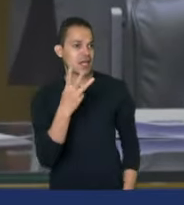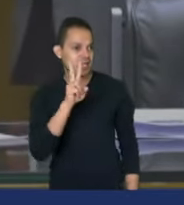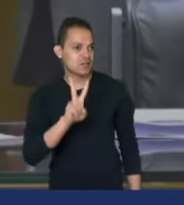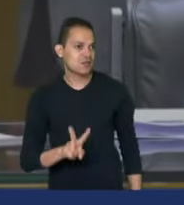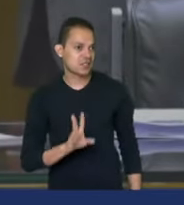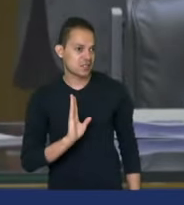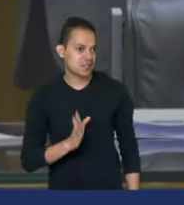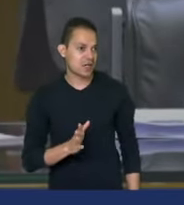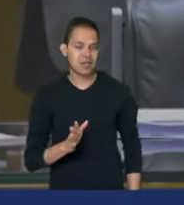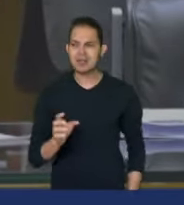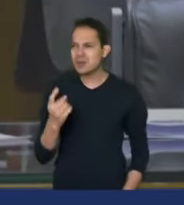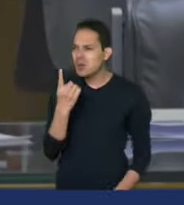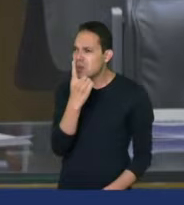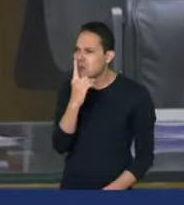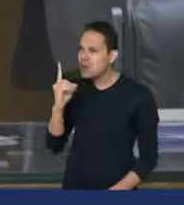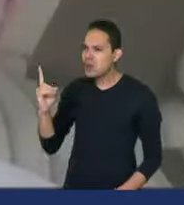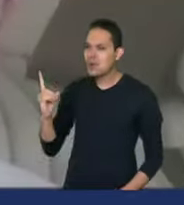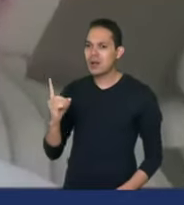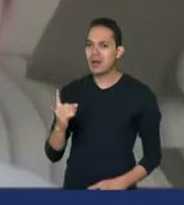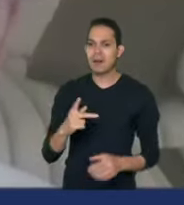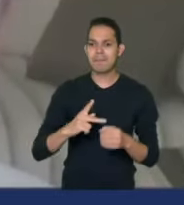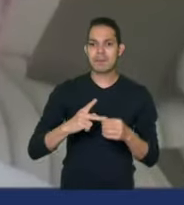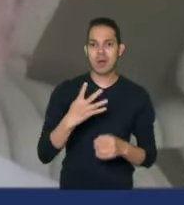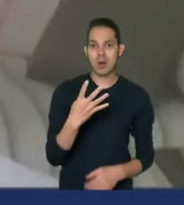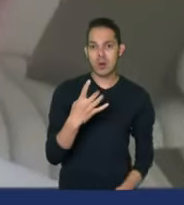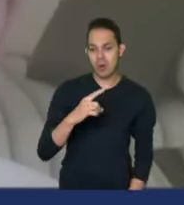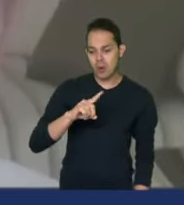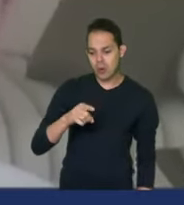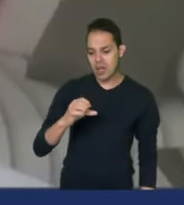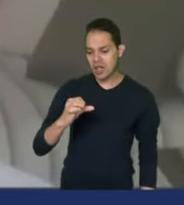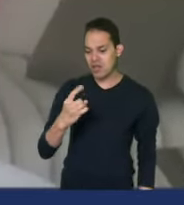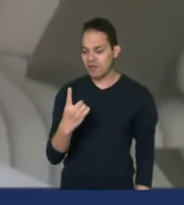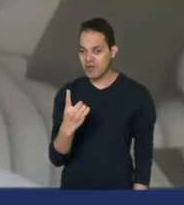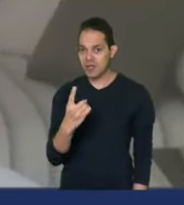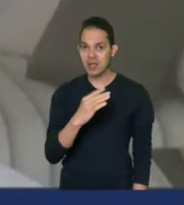Petrobras cobrava R$ 4,91, a Selém